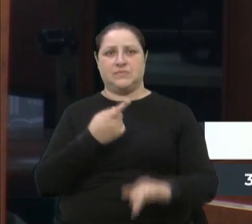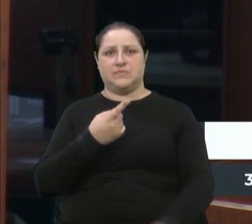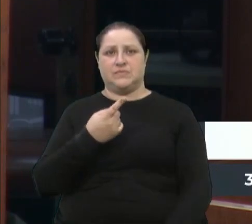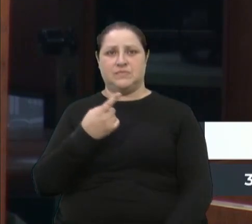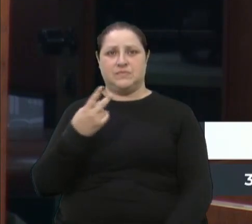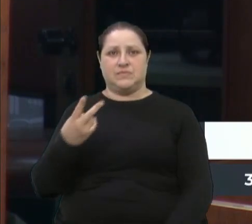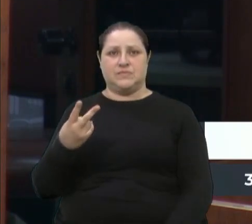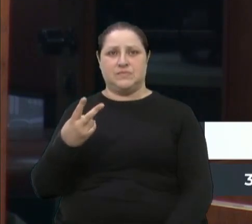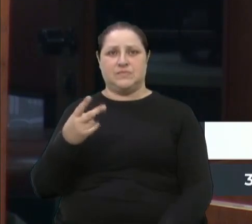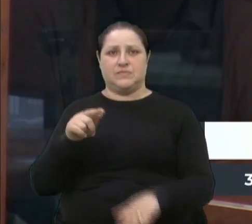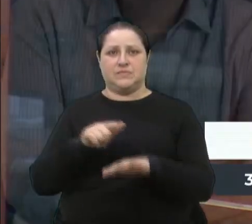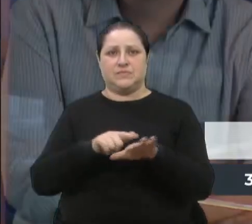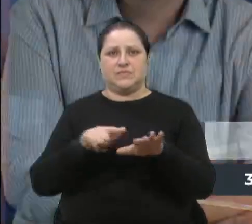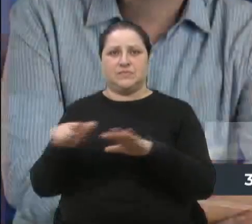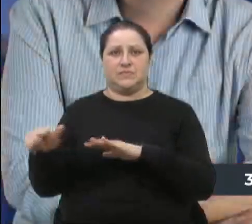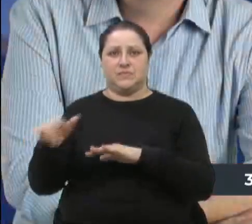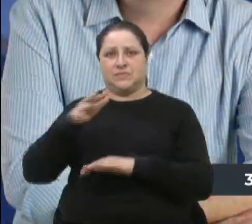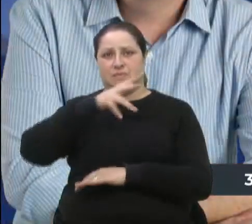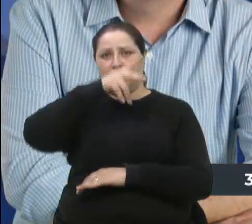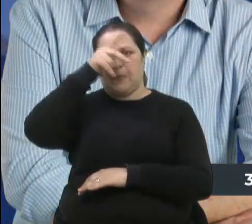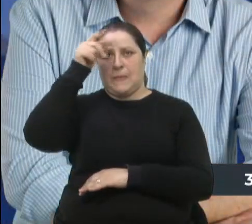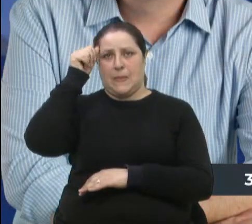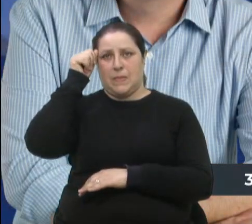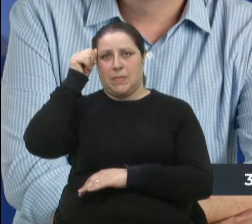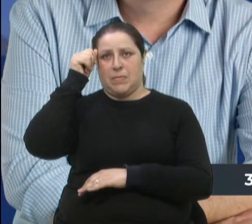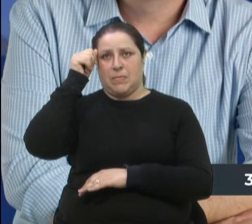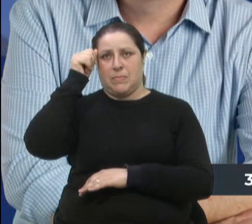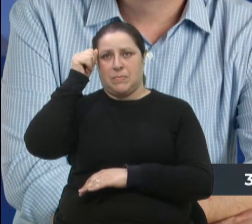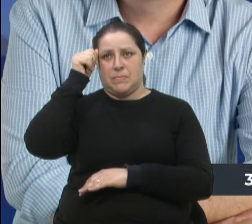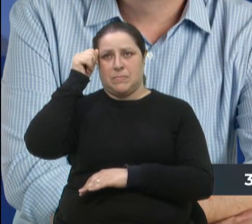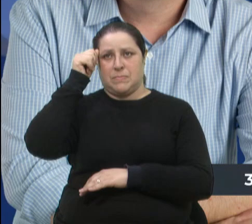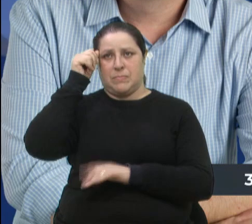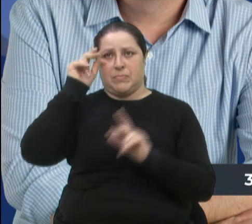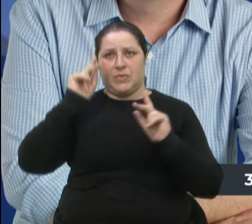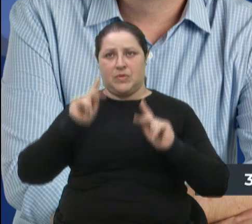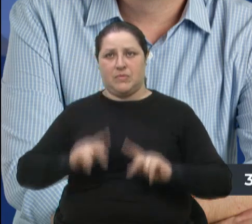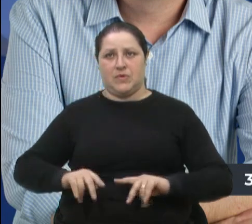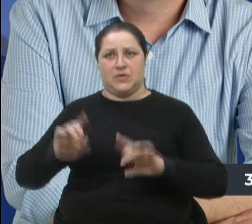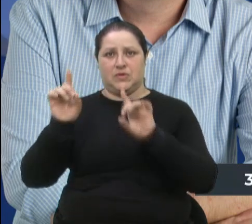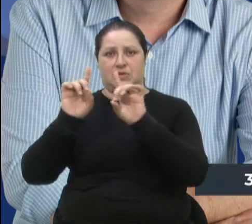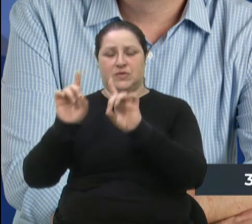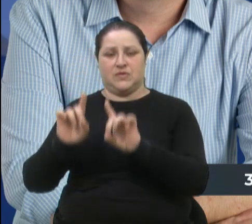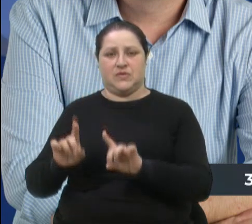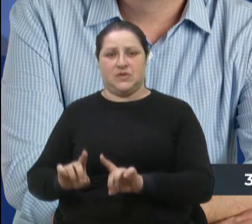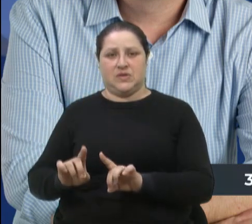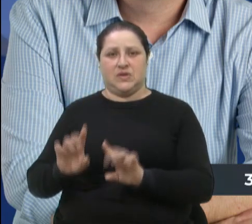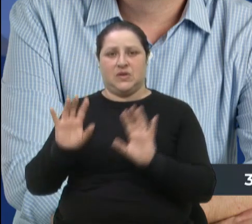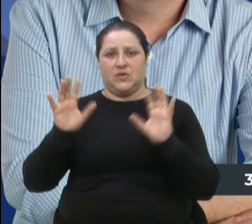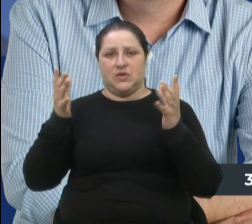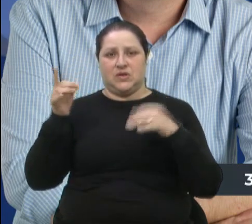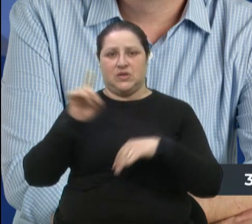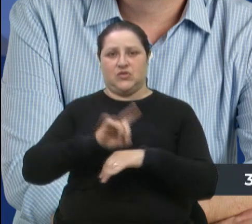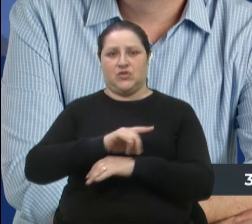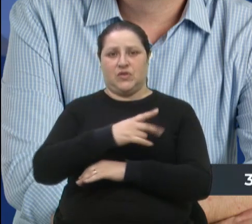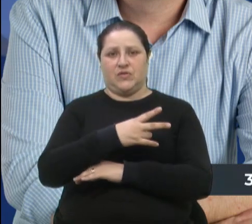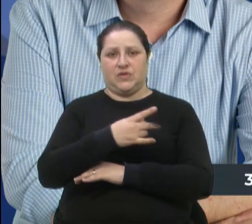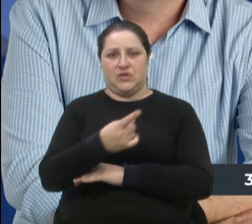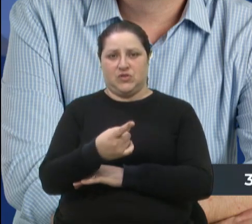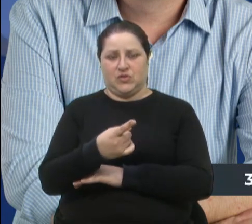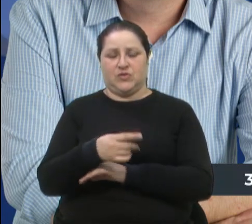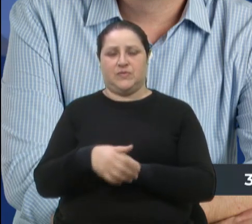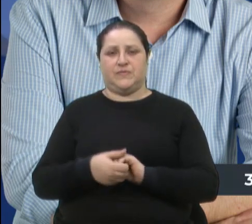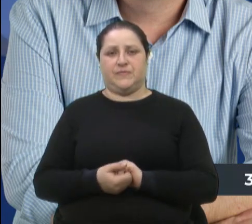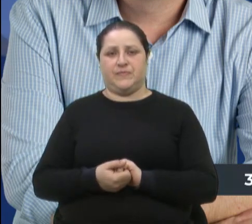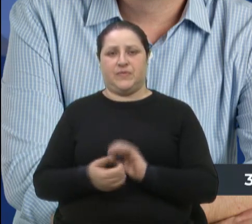12ª Semana Municipal da Pessoa com Deficiência, que ocorrerá nos dias 21